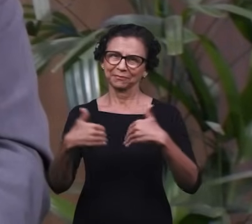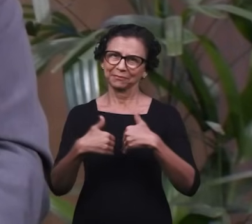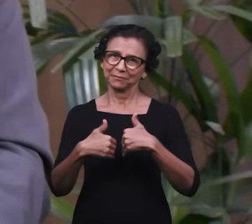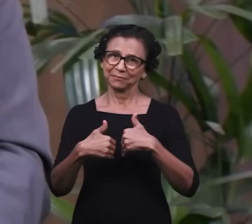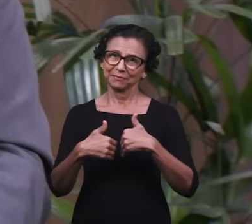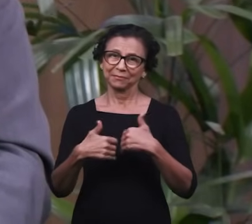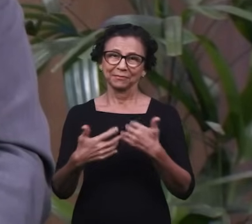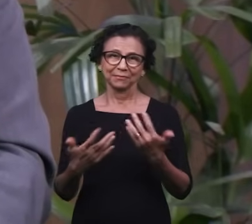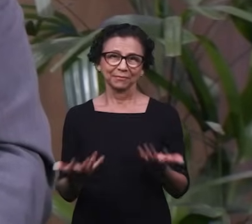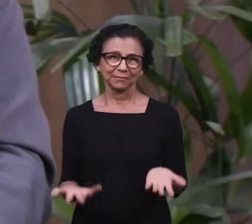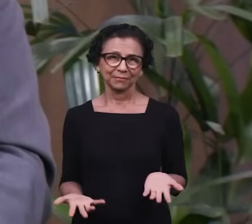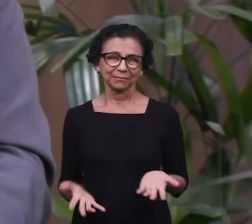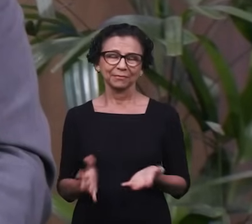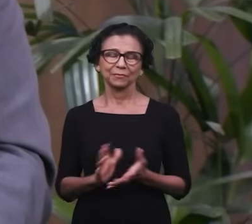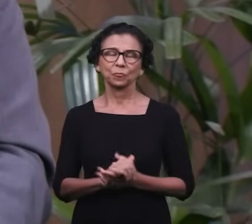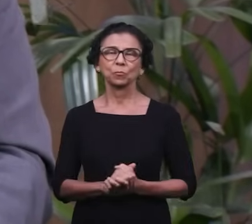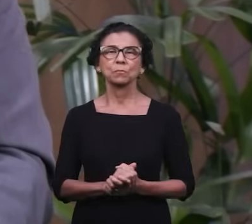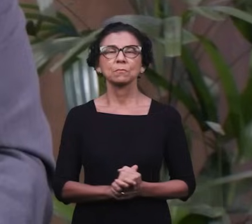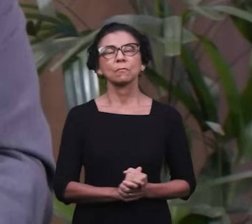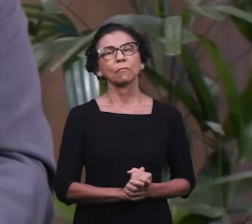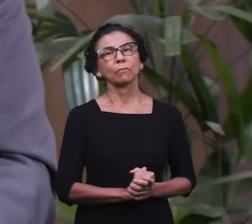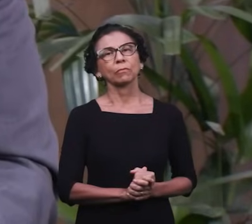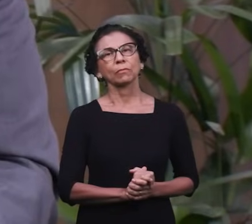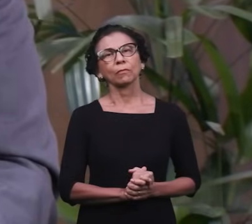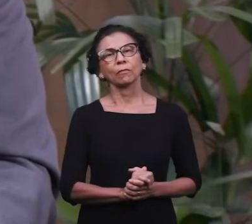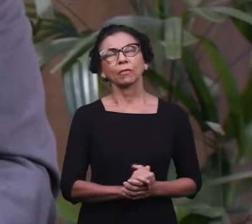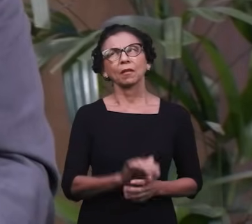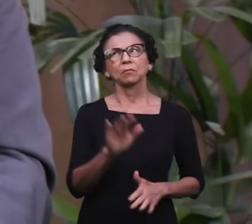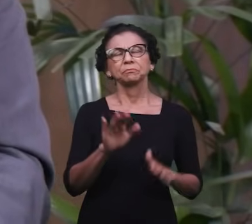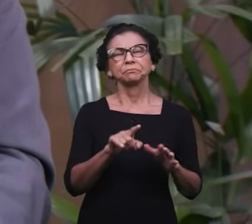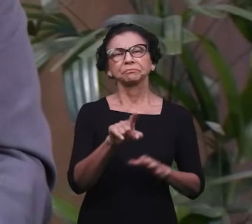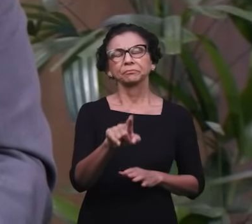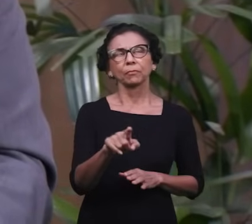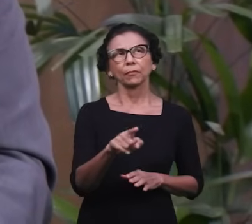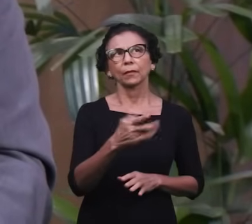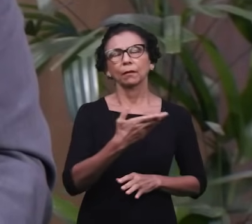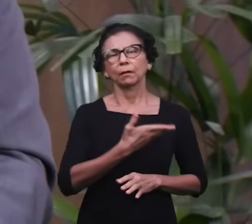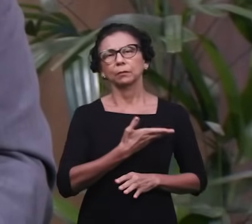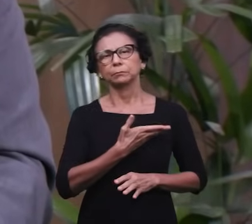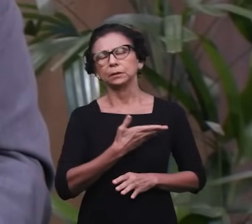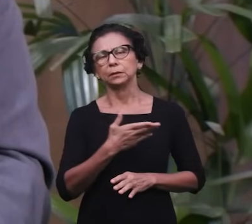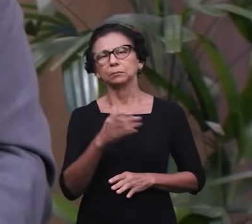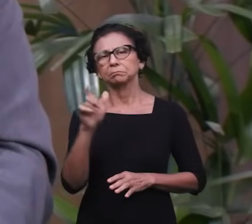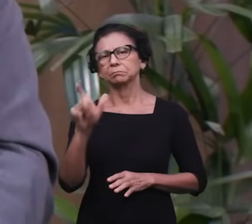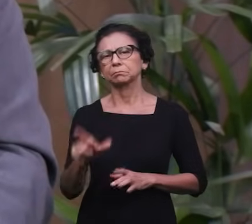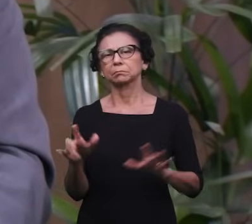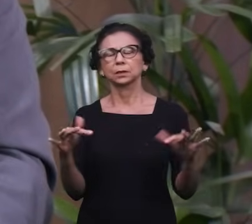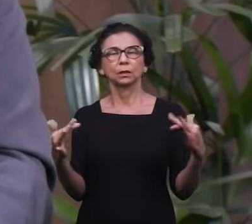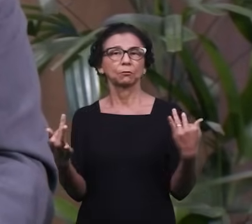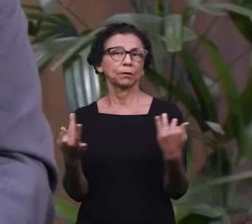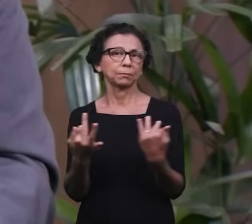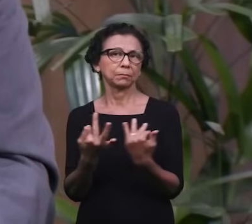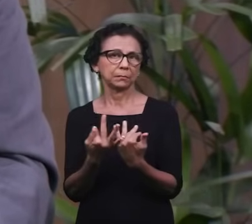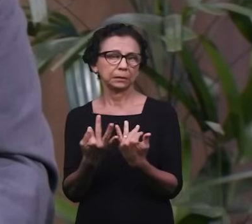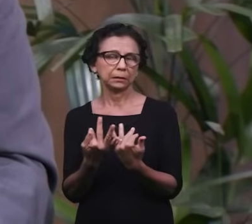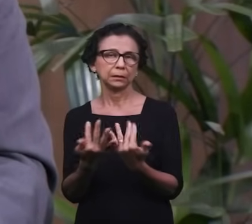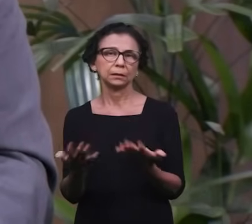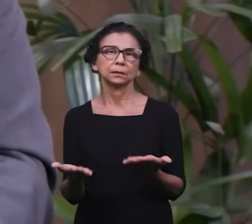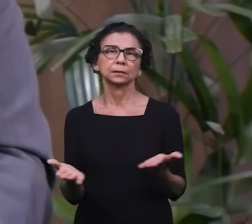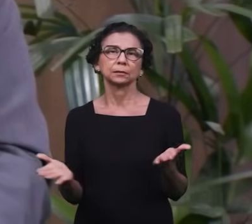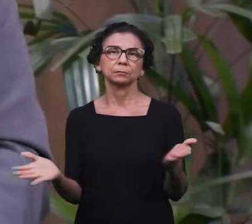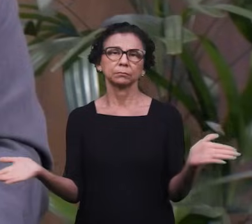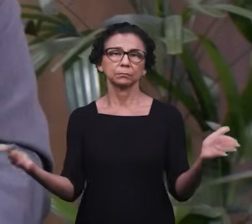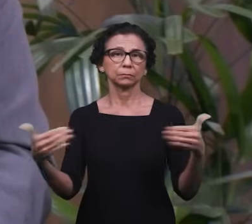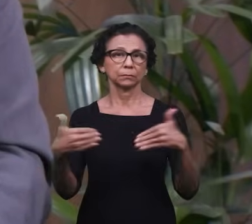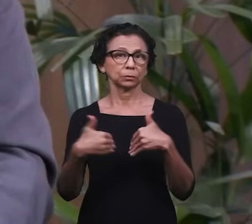Então, todos, família, talvez você tenha amigos que sejam pessoas